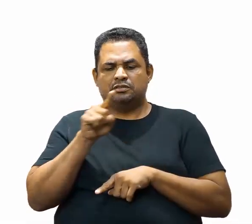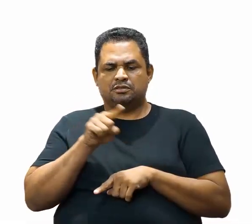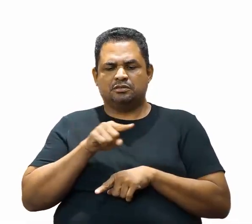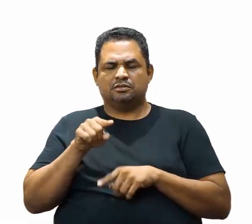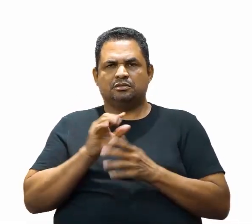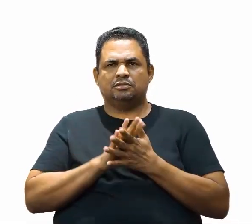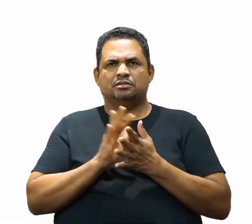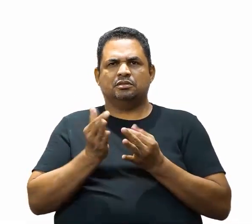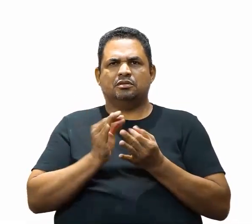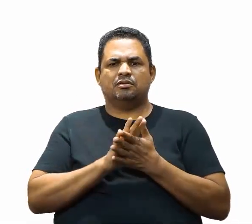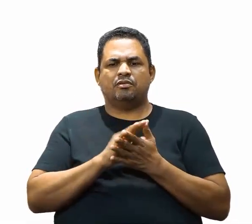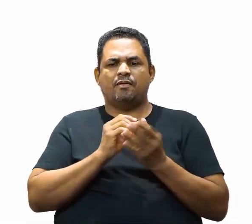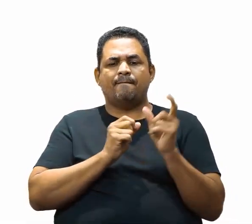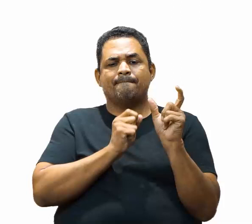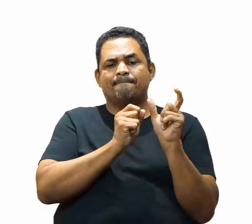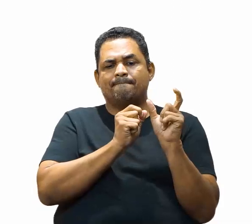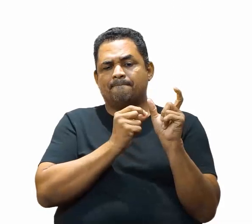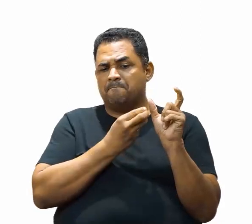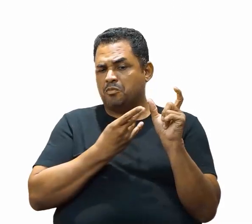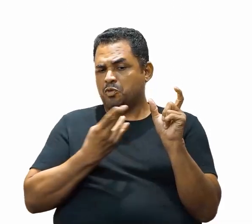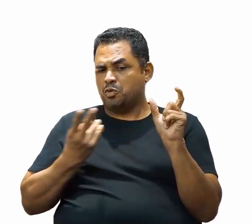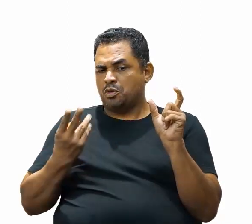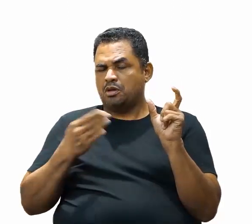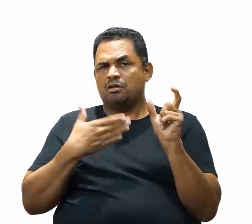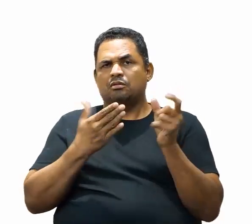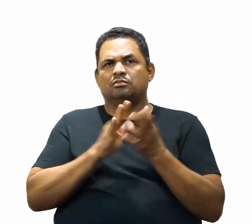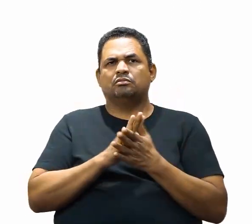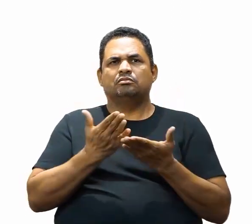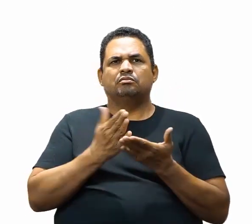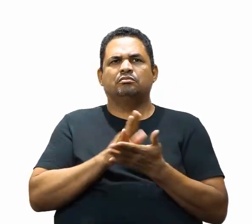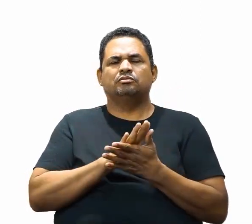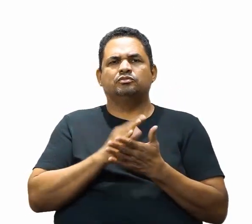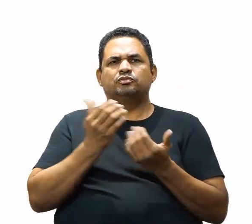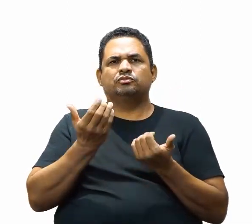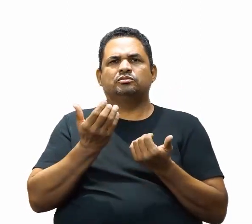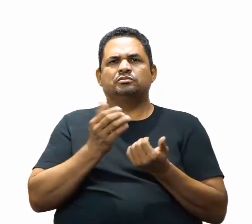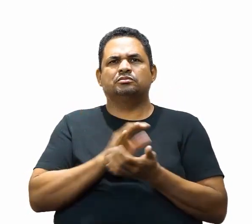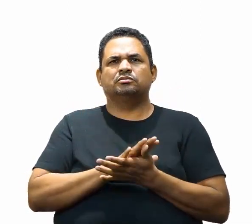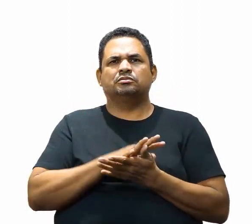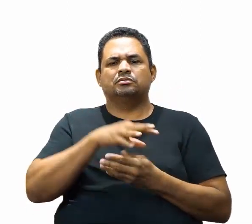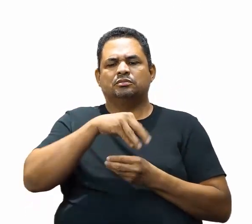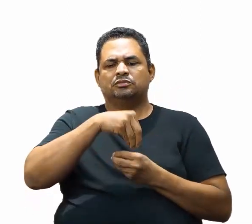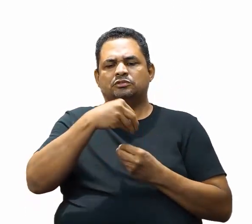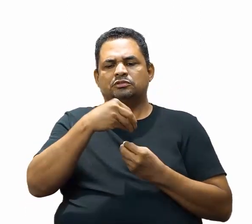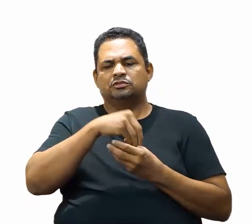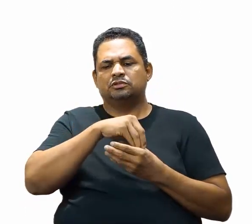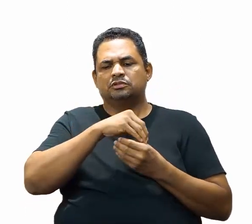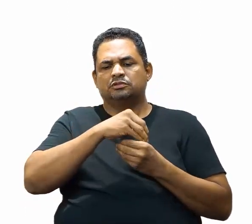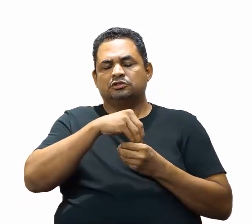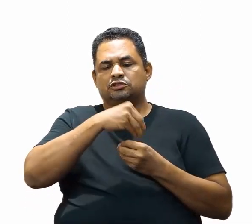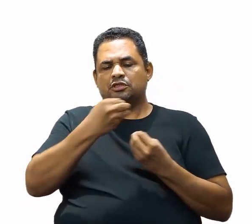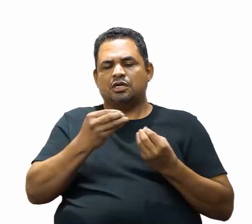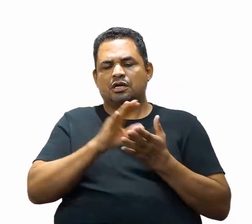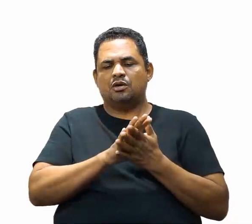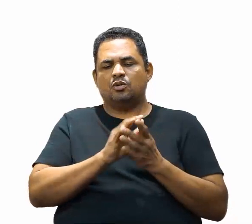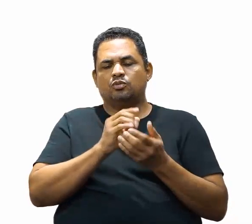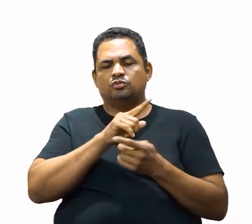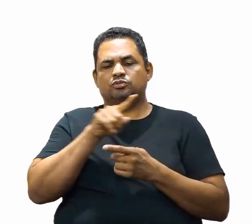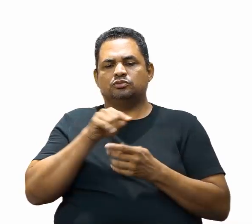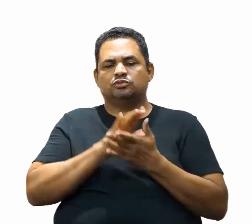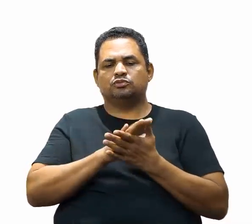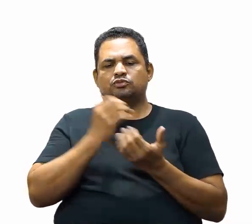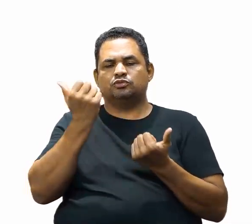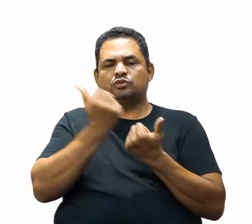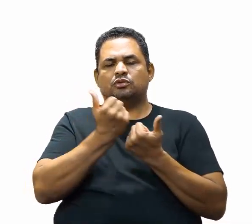de plural vai ser da seguinte forma. Eu vou tirar esse Z, vou substituir por um C e